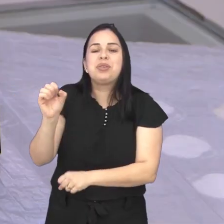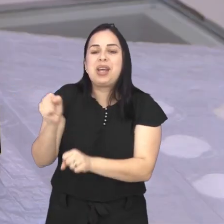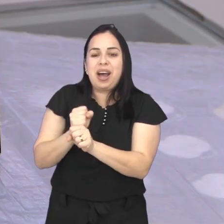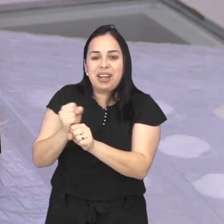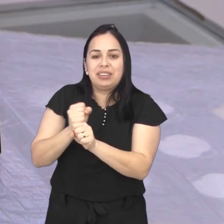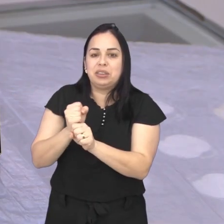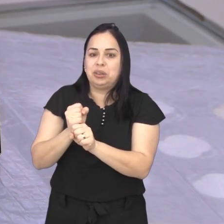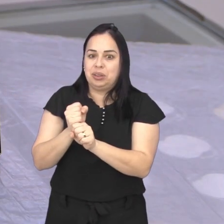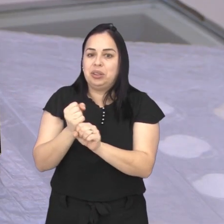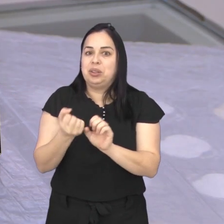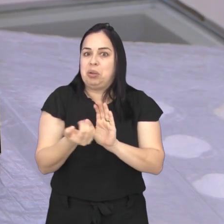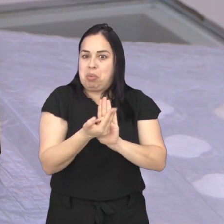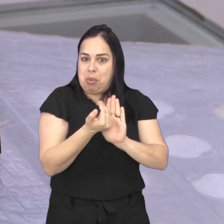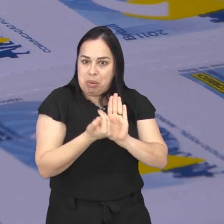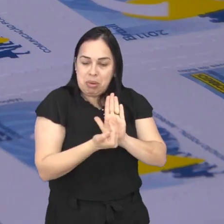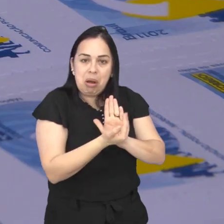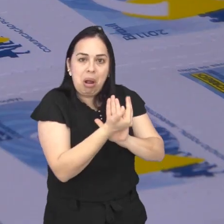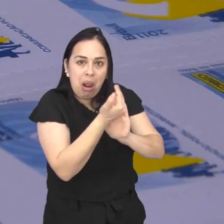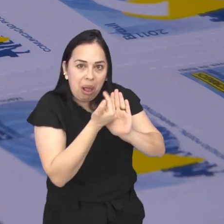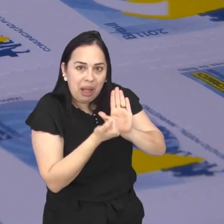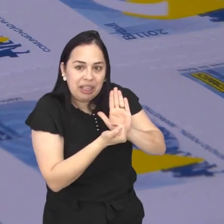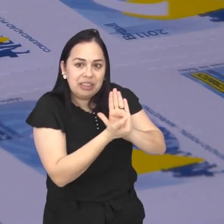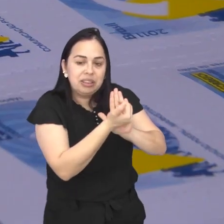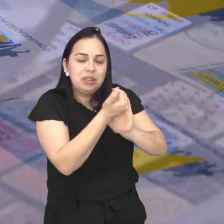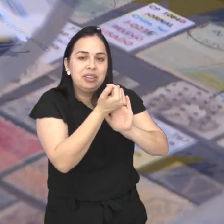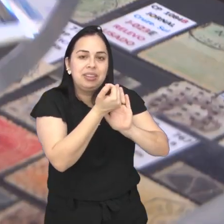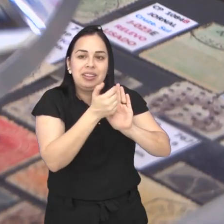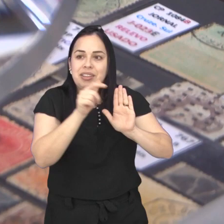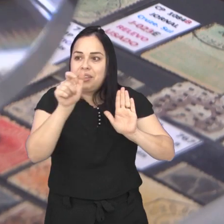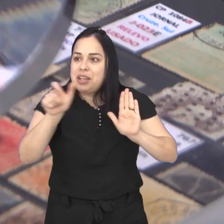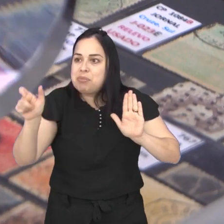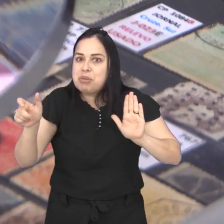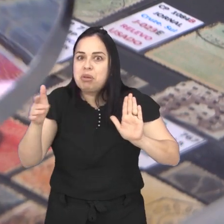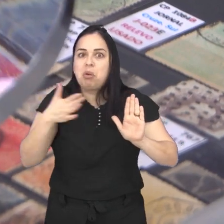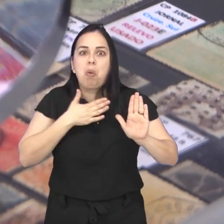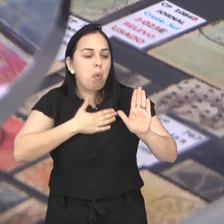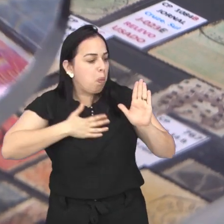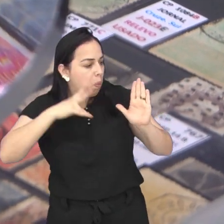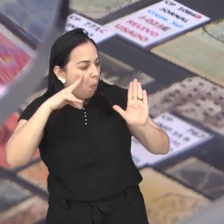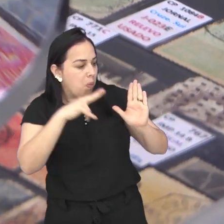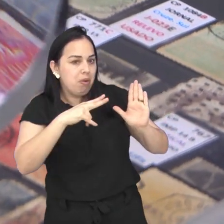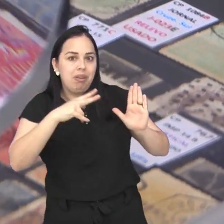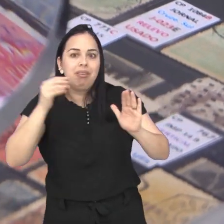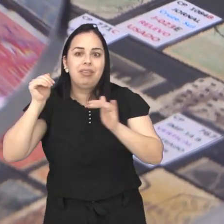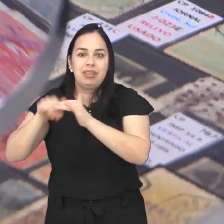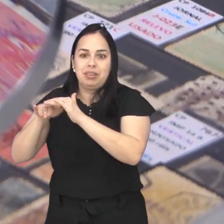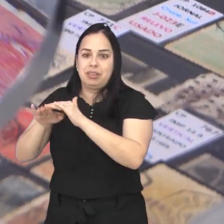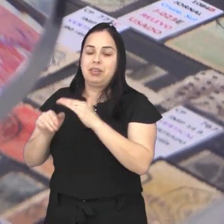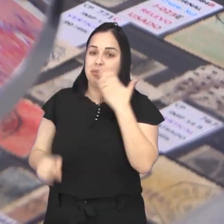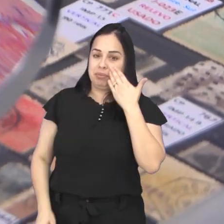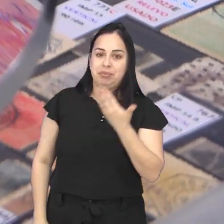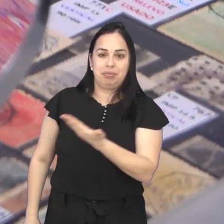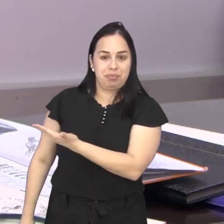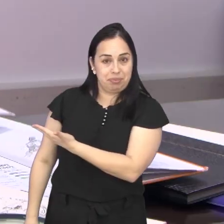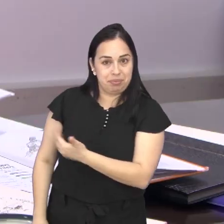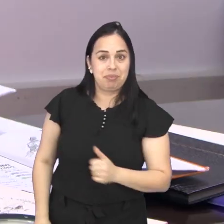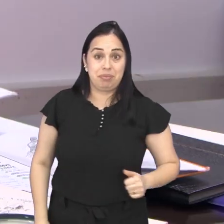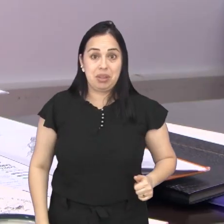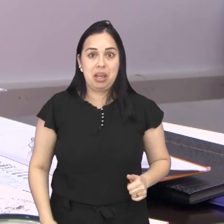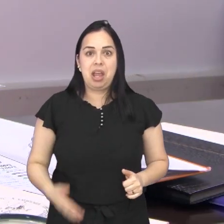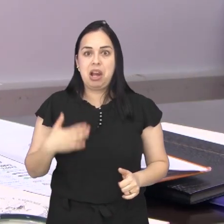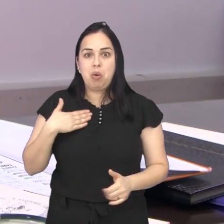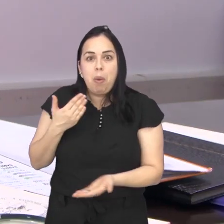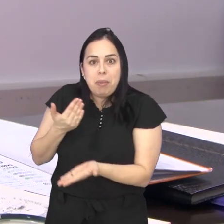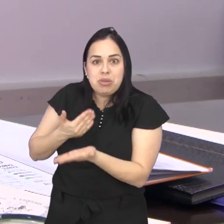selos postais tornaram peças criativas e, ao mesmo tempo, o desejo de colecionadores. É o caso